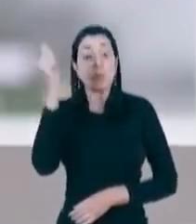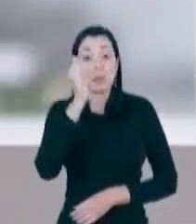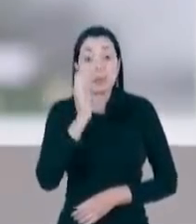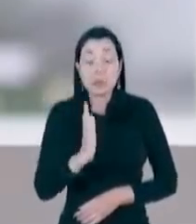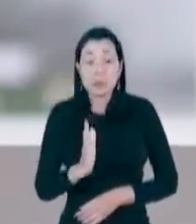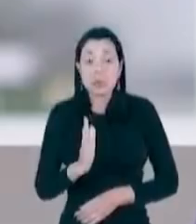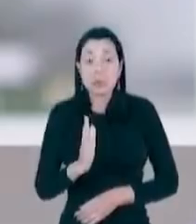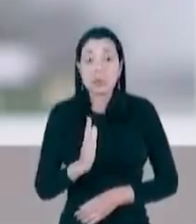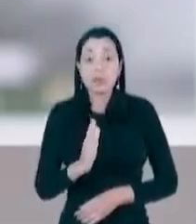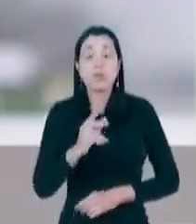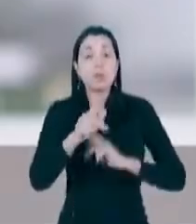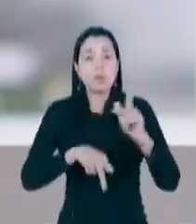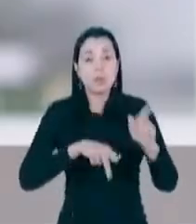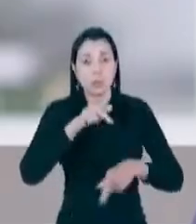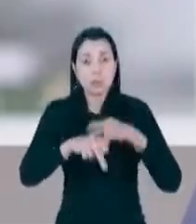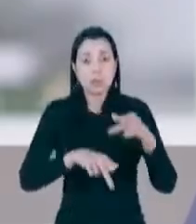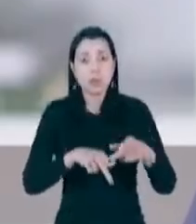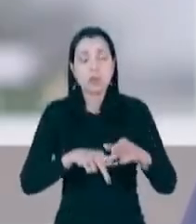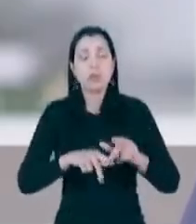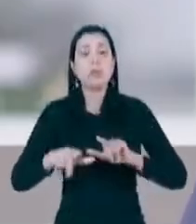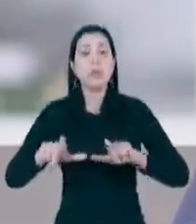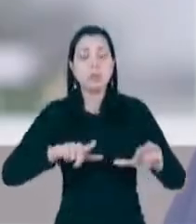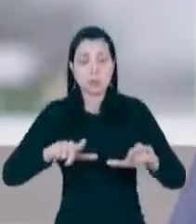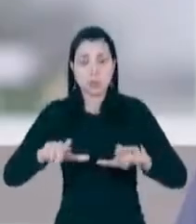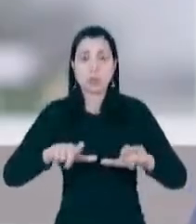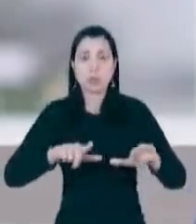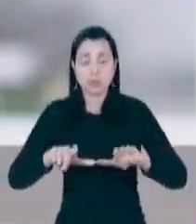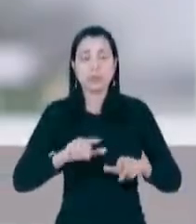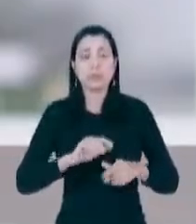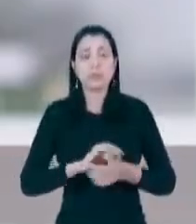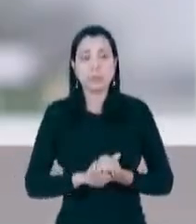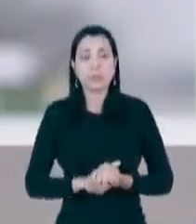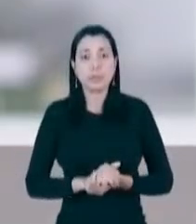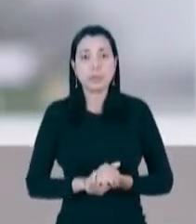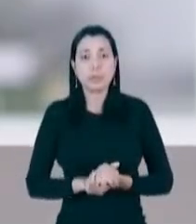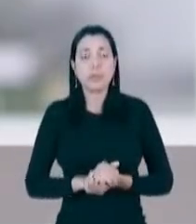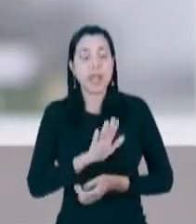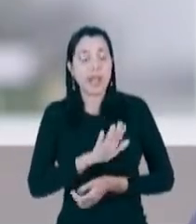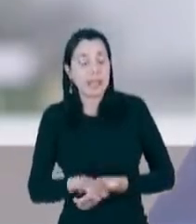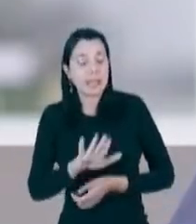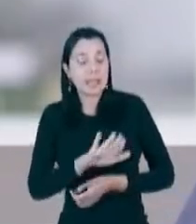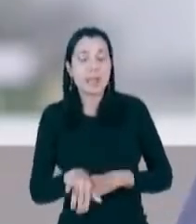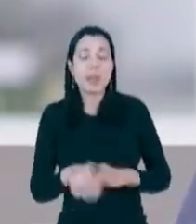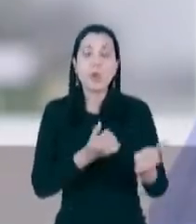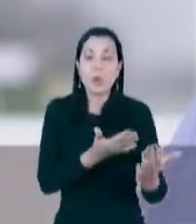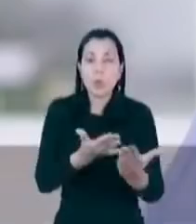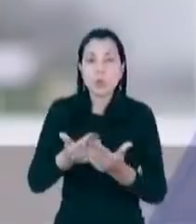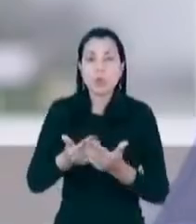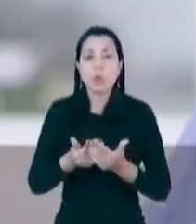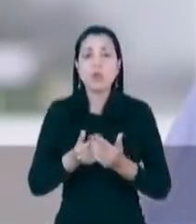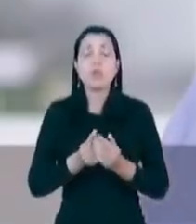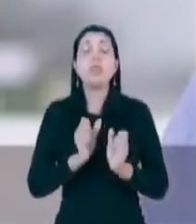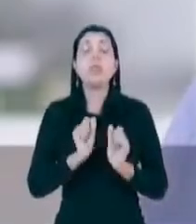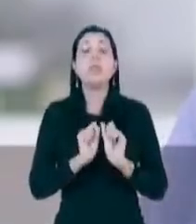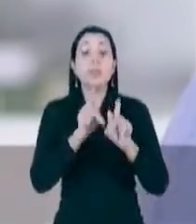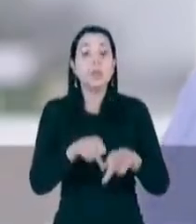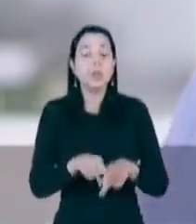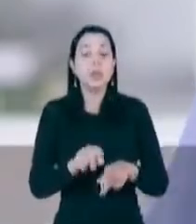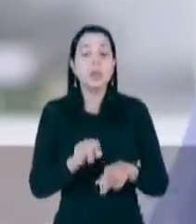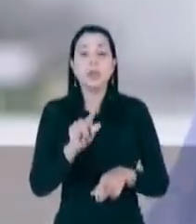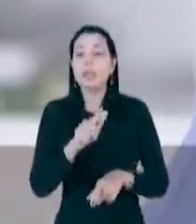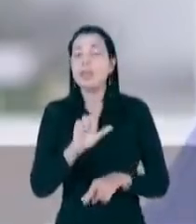Brasil, o povo, as trabalhadoras e os trabalhadores, as crianças, os jovens e os aposentados